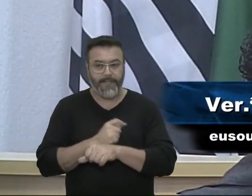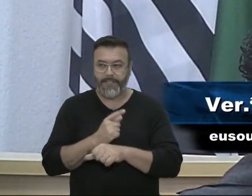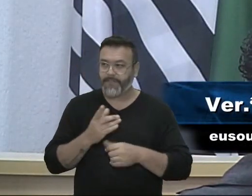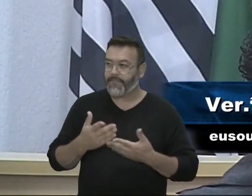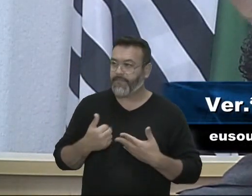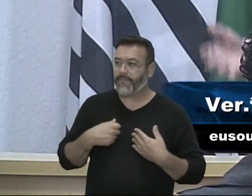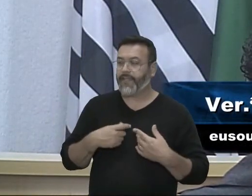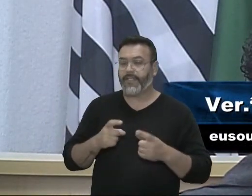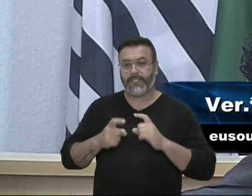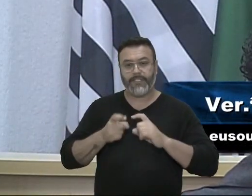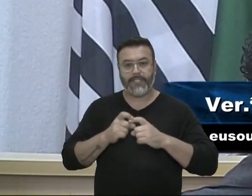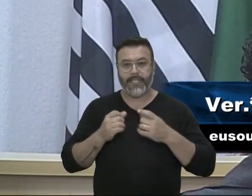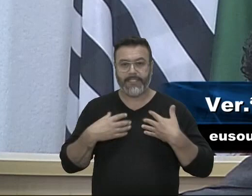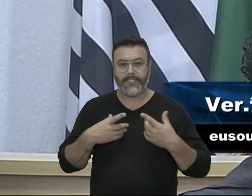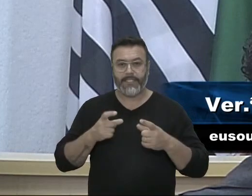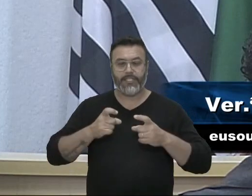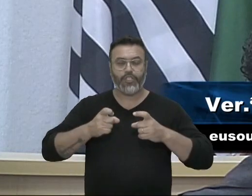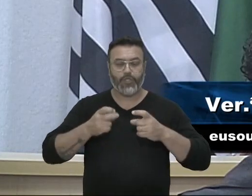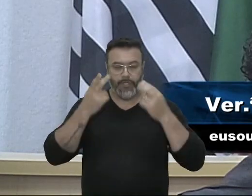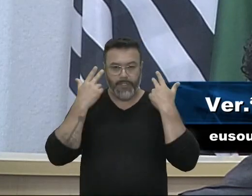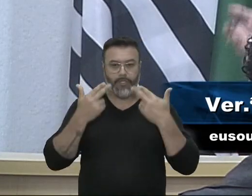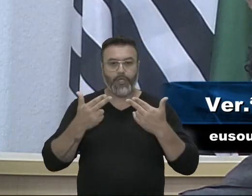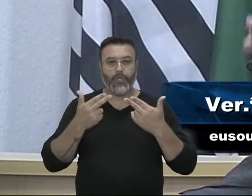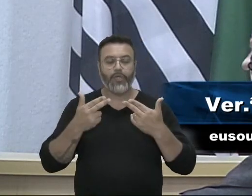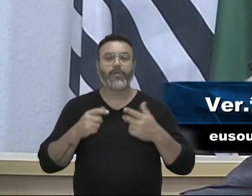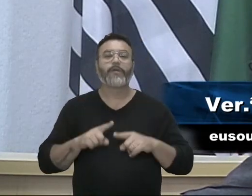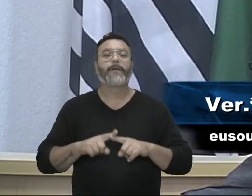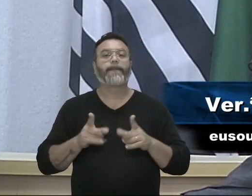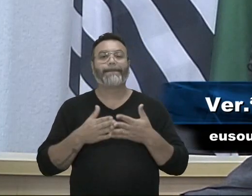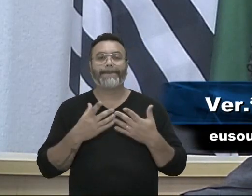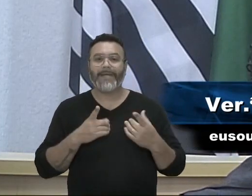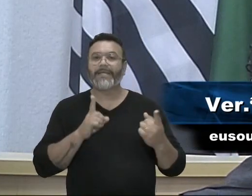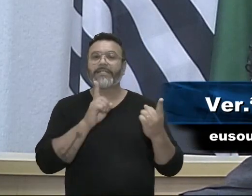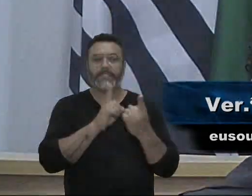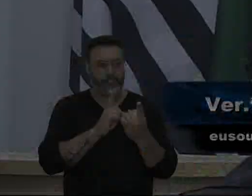extraordinárias, porém, nosso gabinete continua, se precisarem, estamos à disposição.